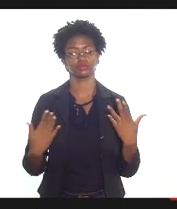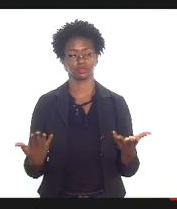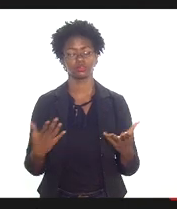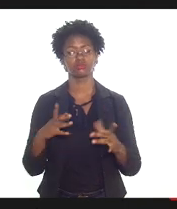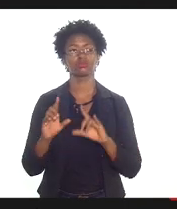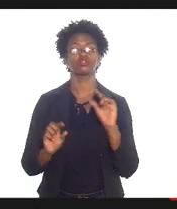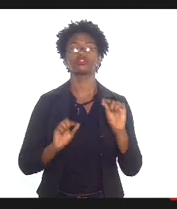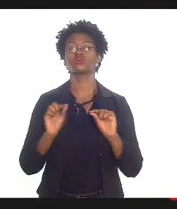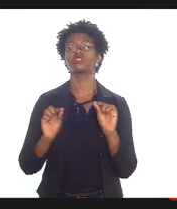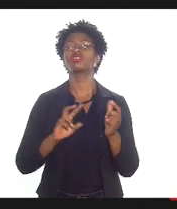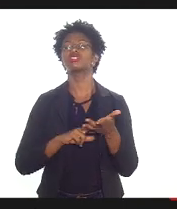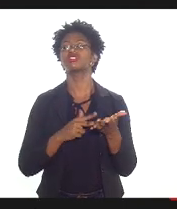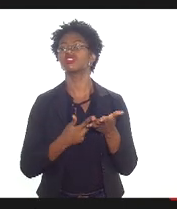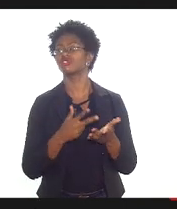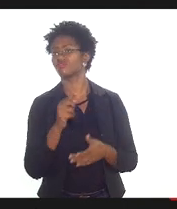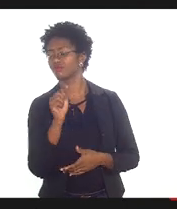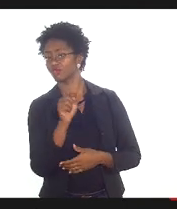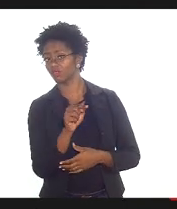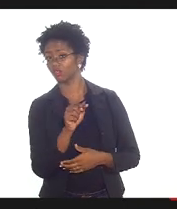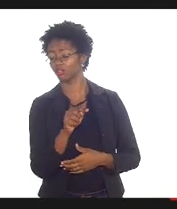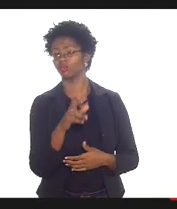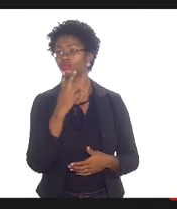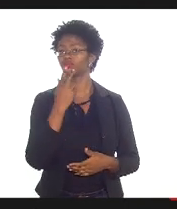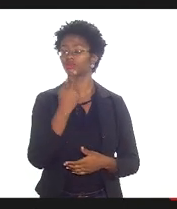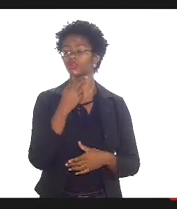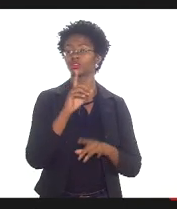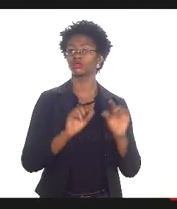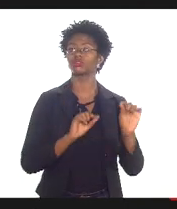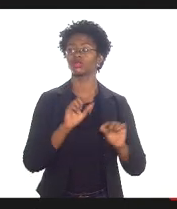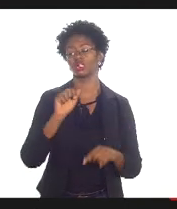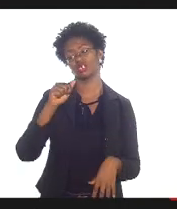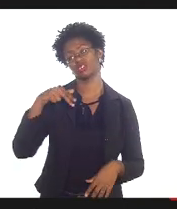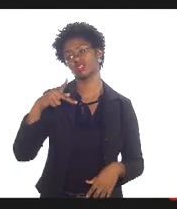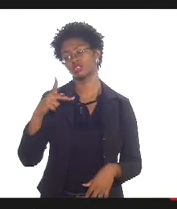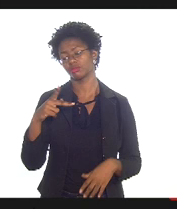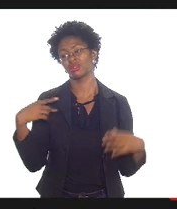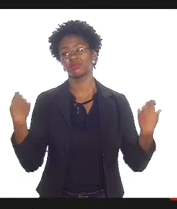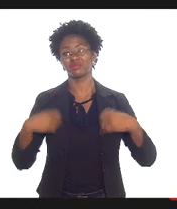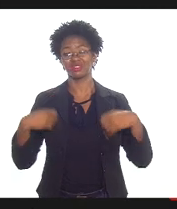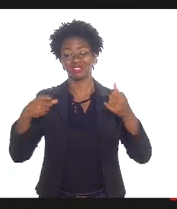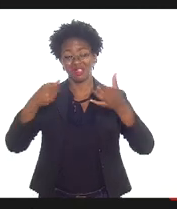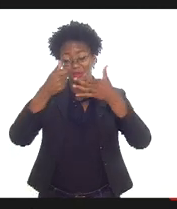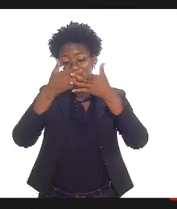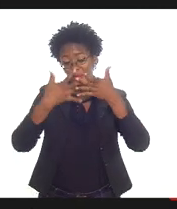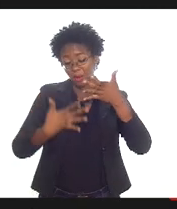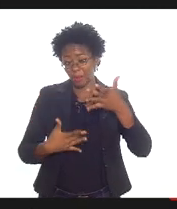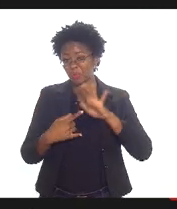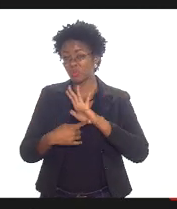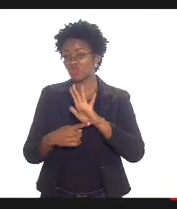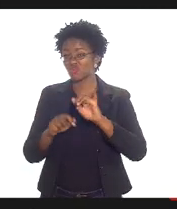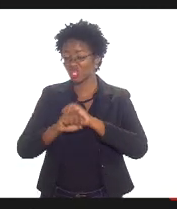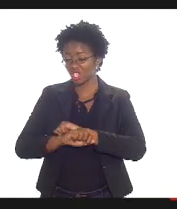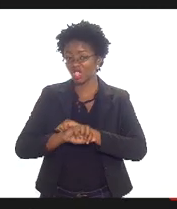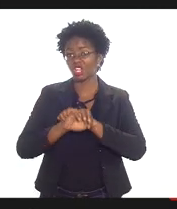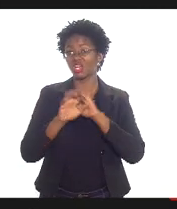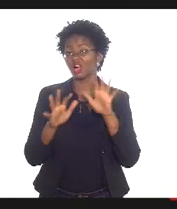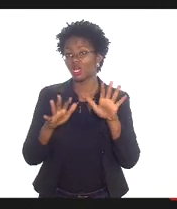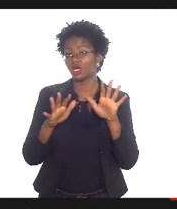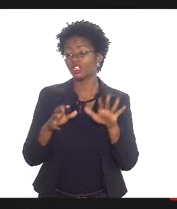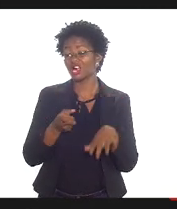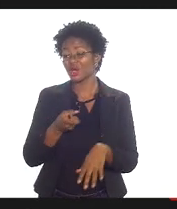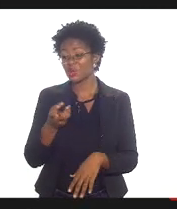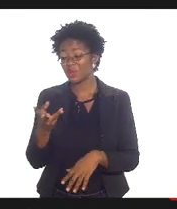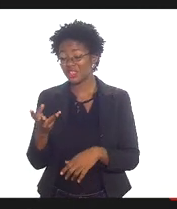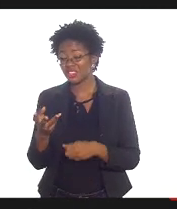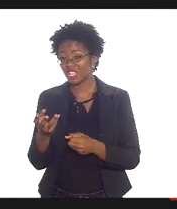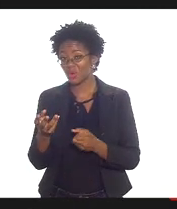que isso está dizendo? Isso está dizendo que a ANP vai ter que explicitar quanto óleo por